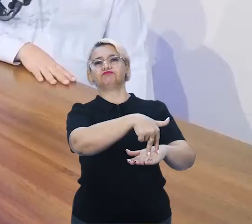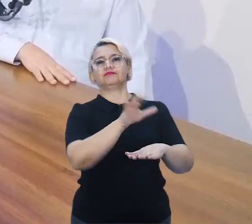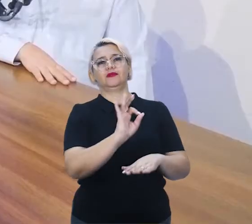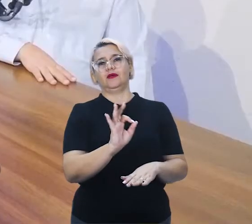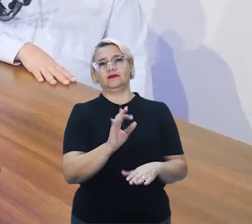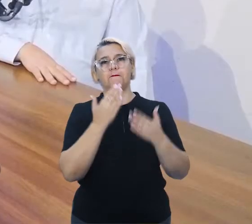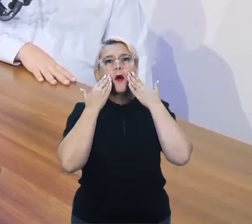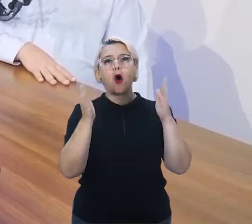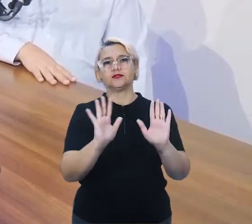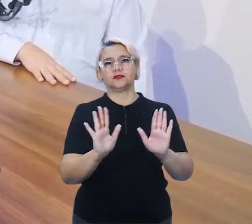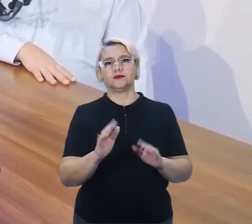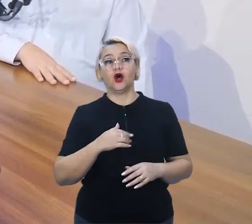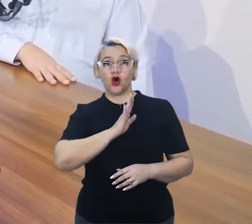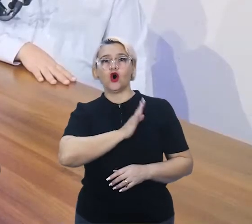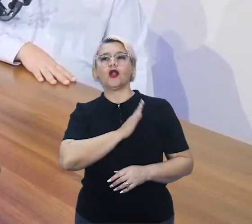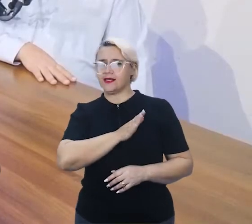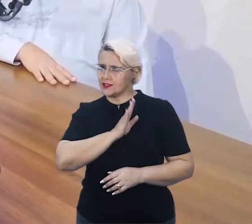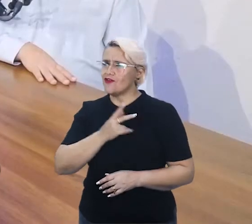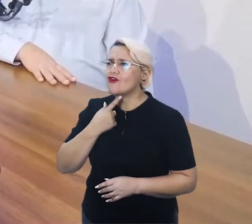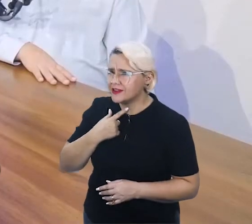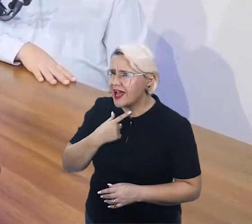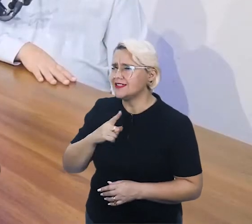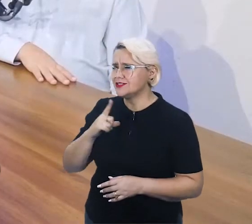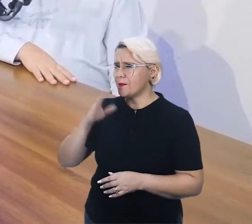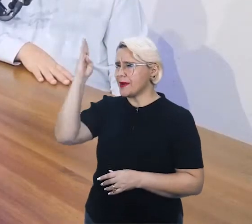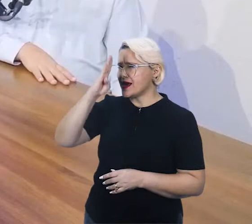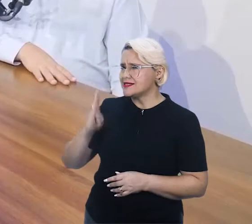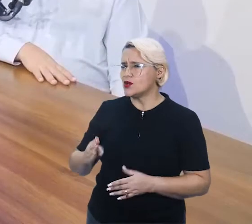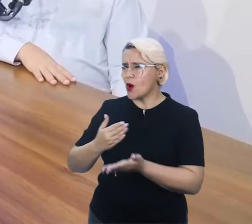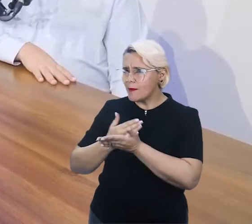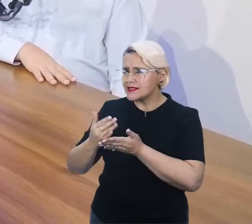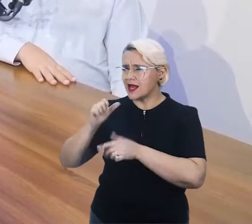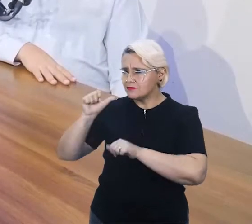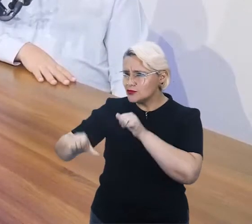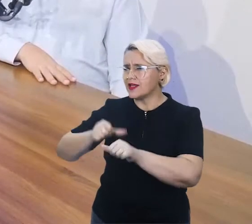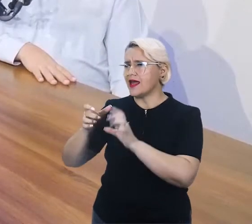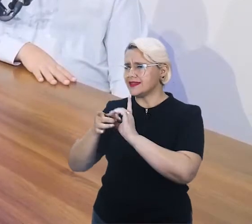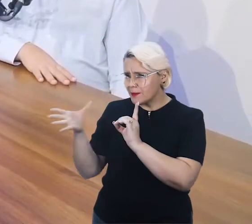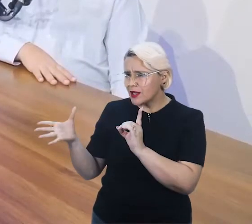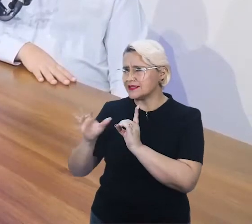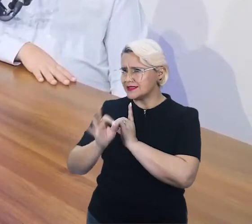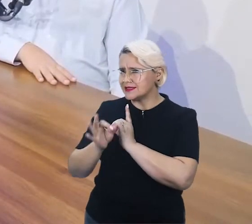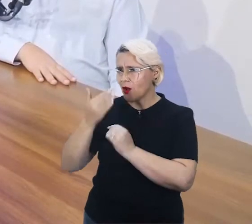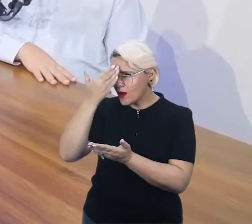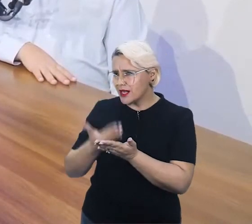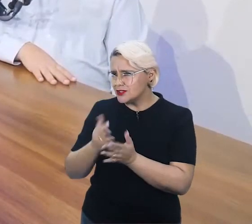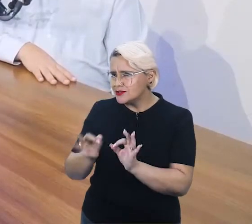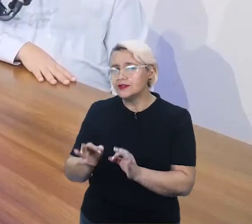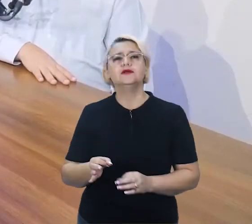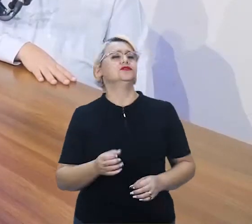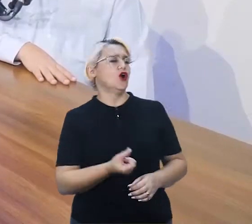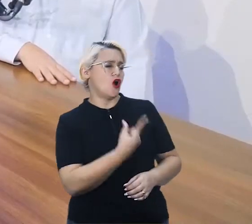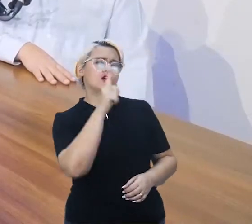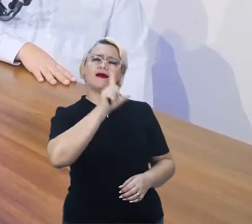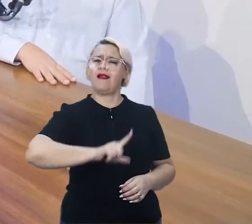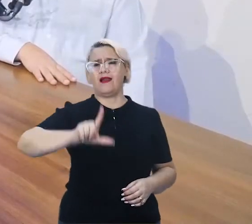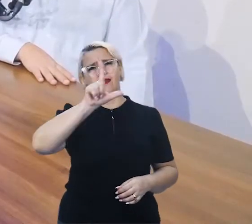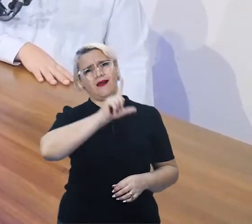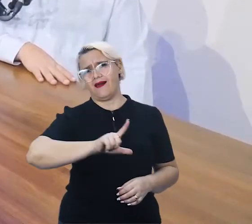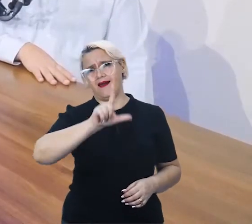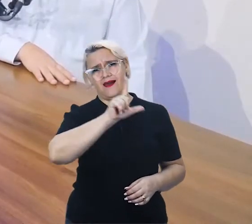não. Mas com o coração cheio de vontade do Brasil começar a sua era democrática, eu acredito. Nossa,